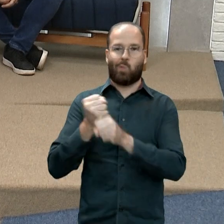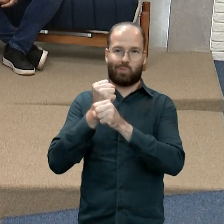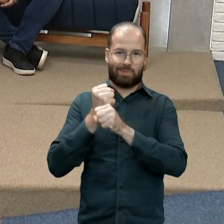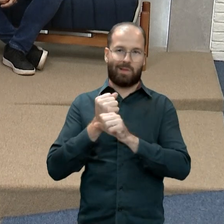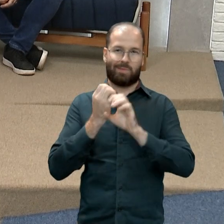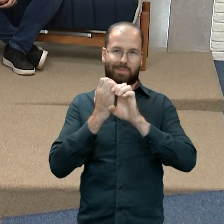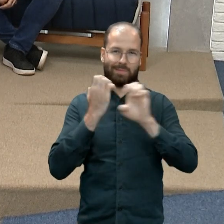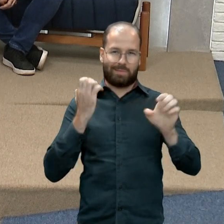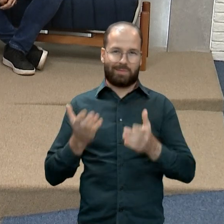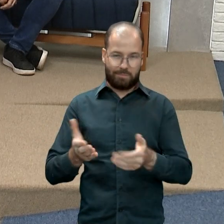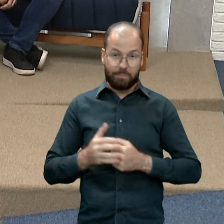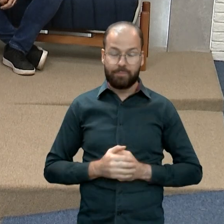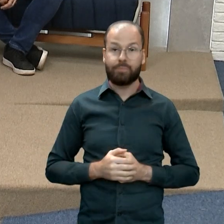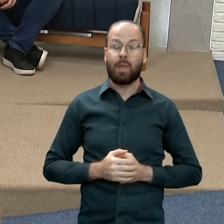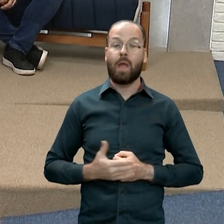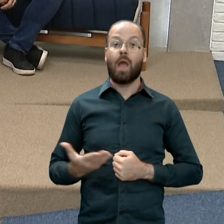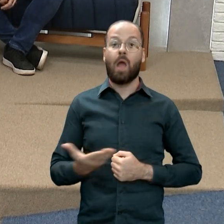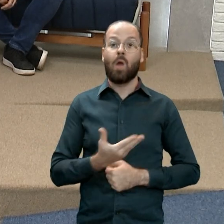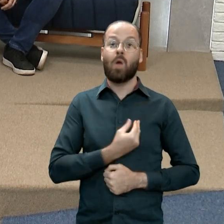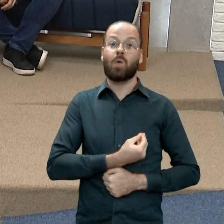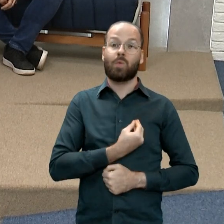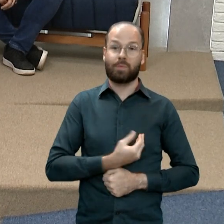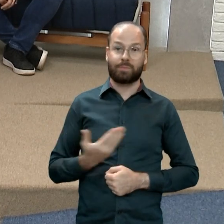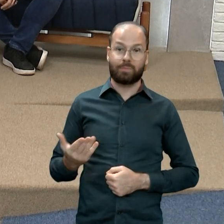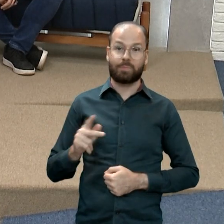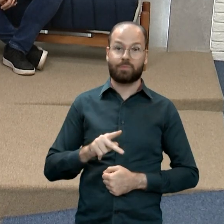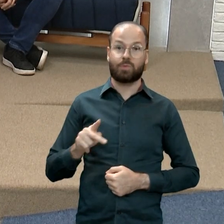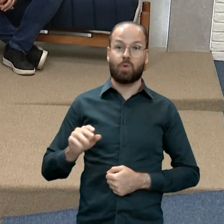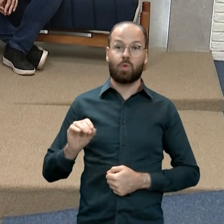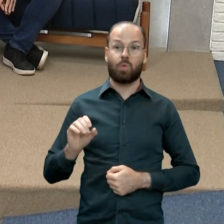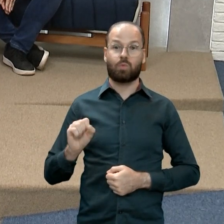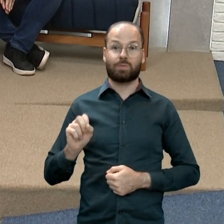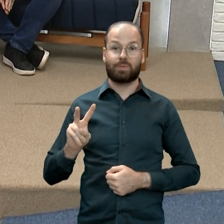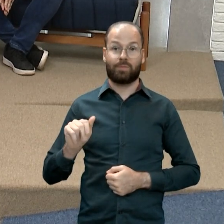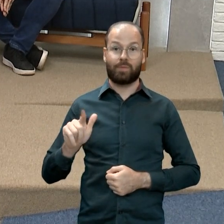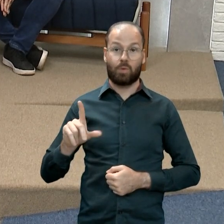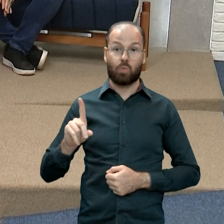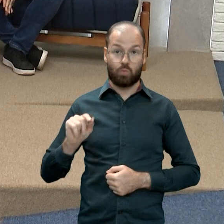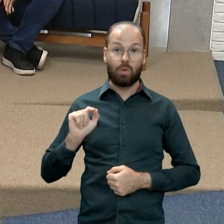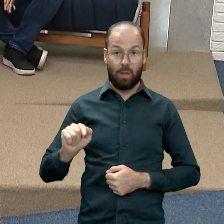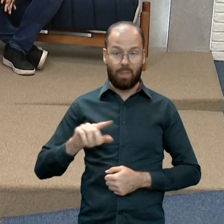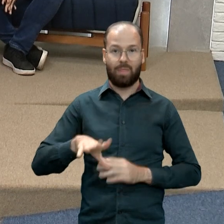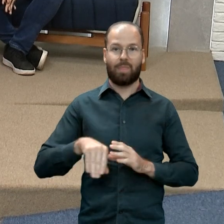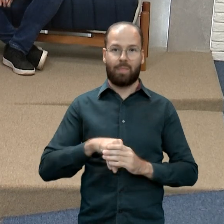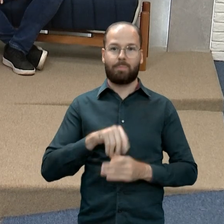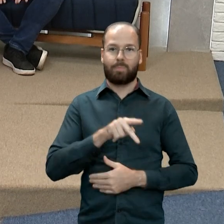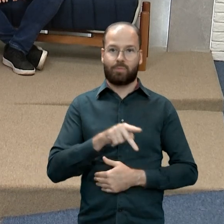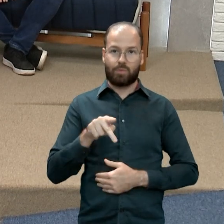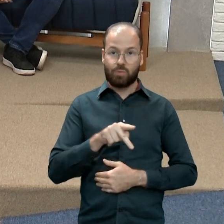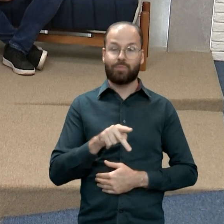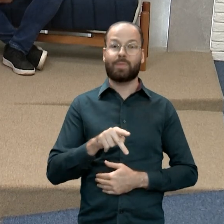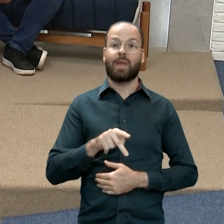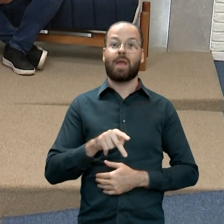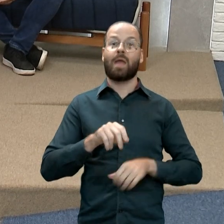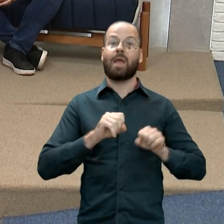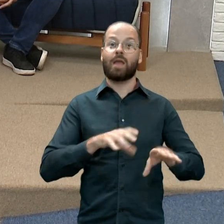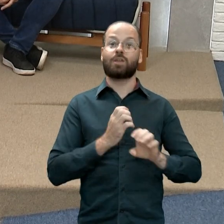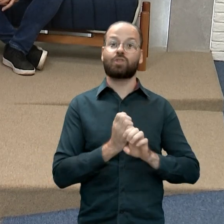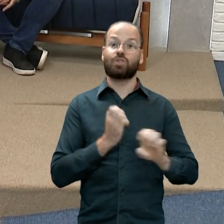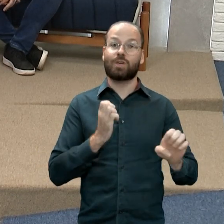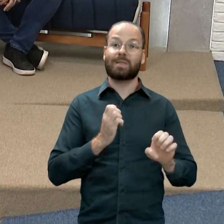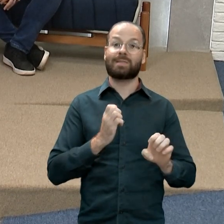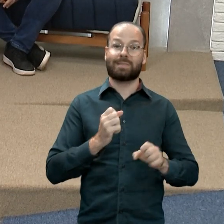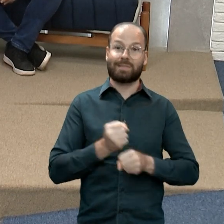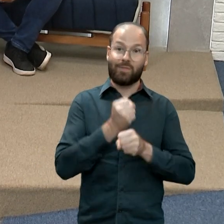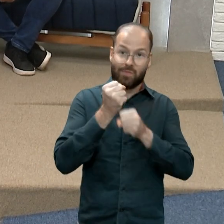a gente de volta aqui o professor Oswaldo Cascudo, professor da Escola de Engenharia Civil e Ambiental da UFG, ele que também é